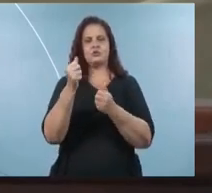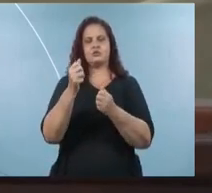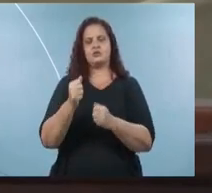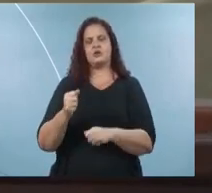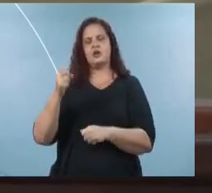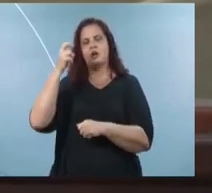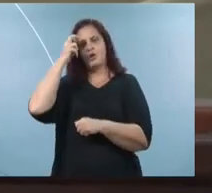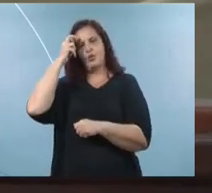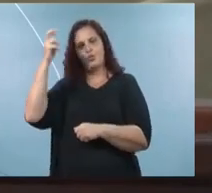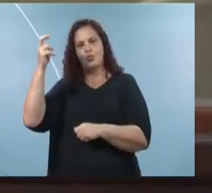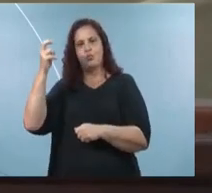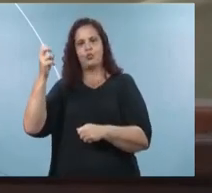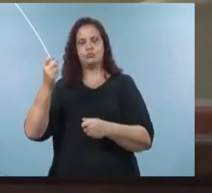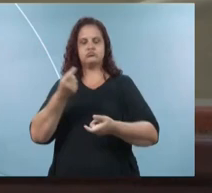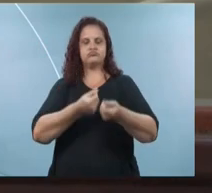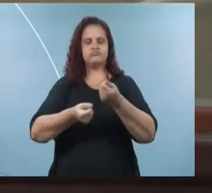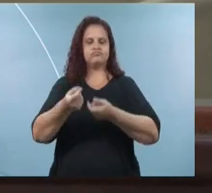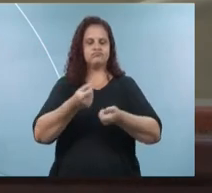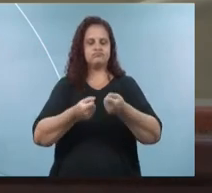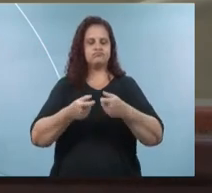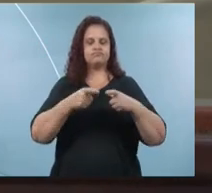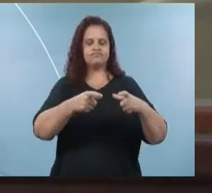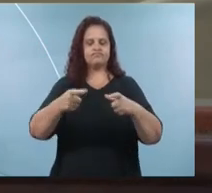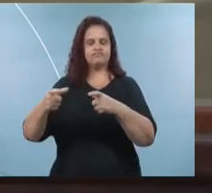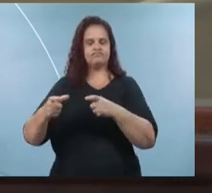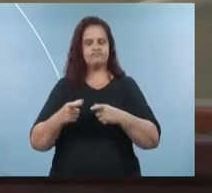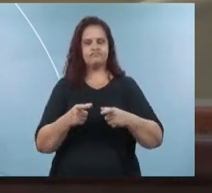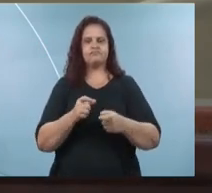local. Quero, neste momento,